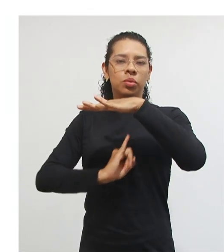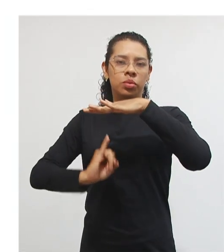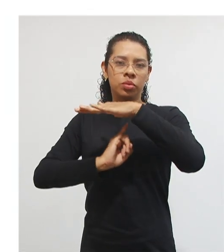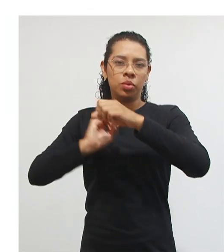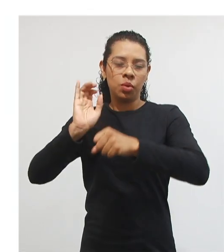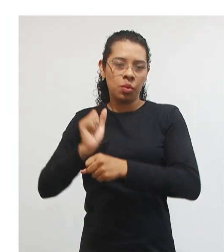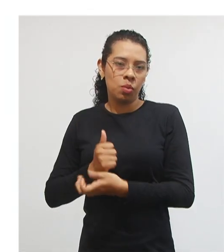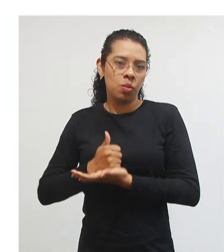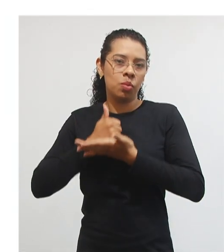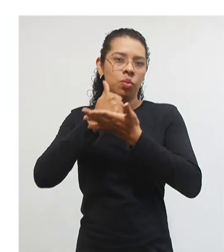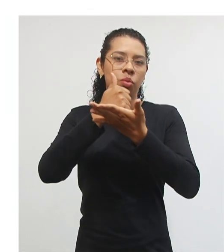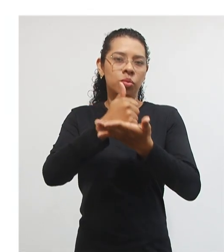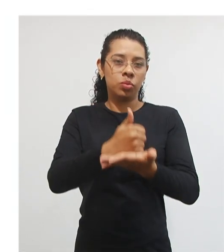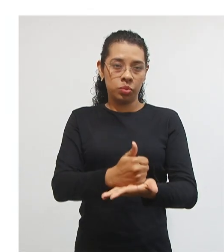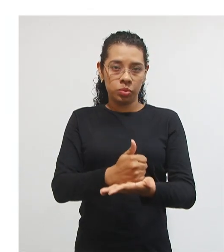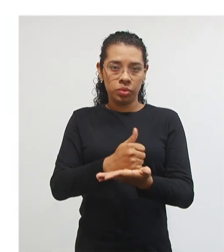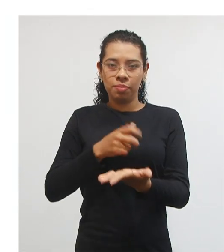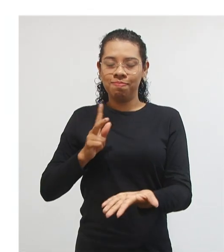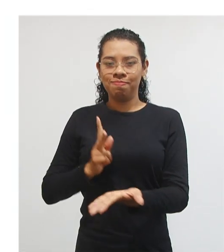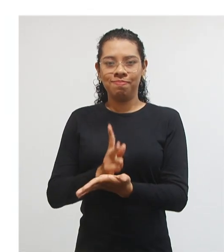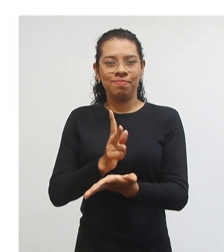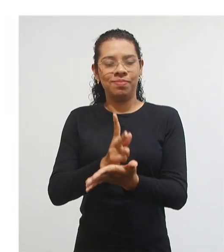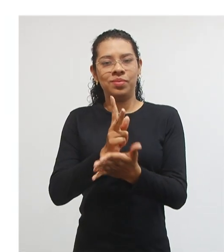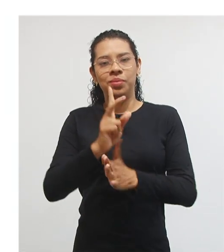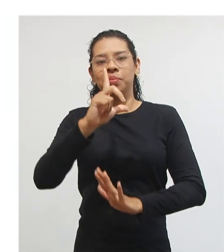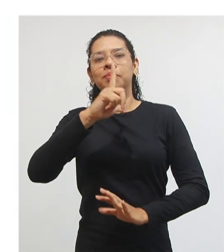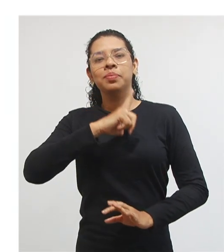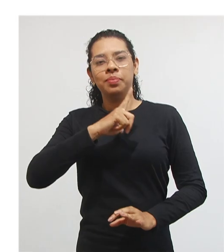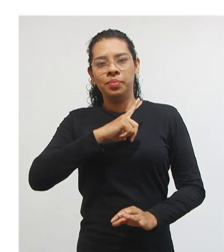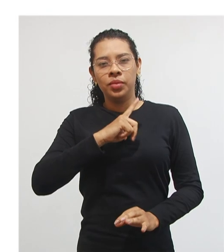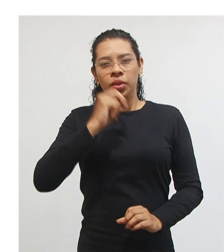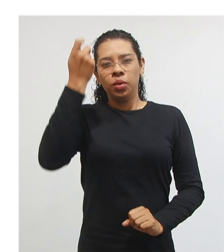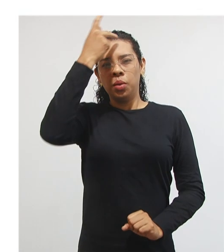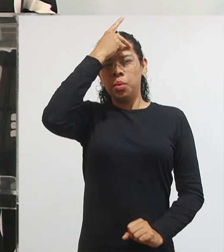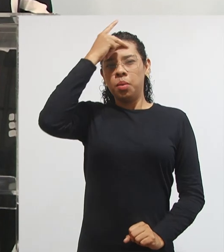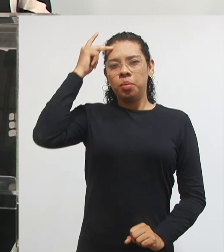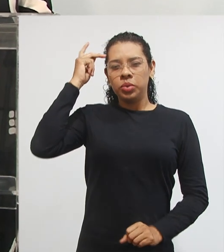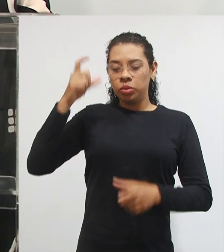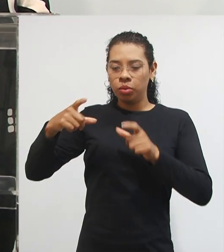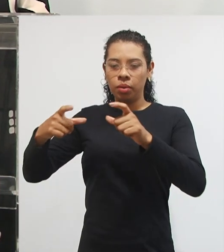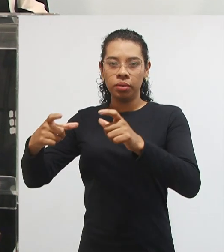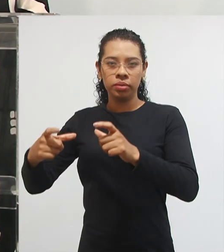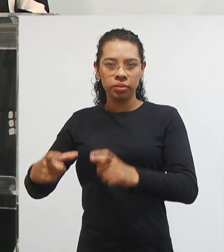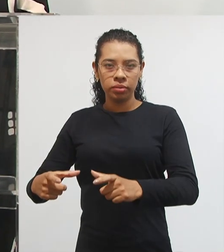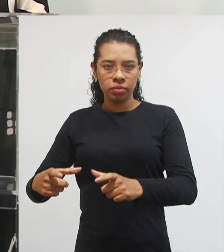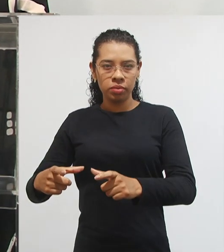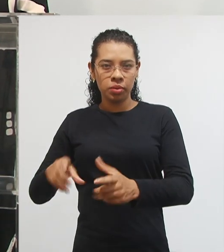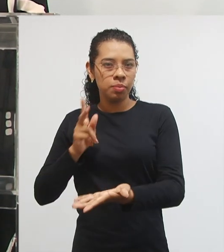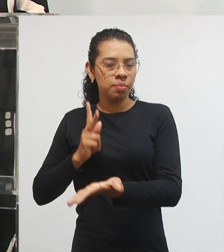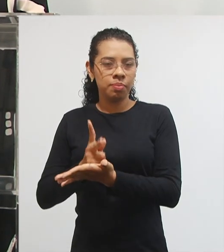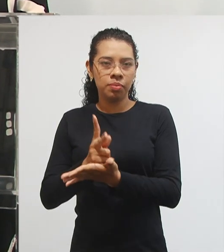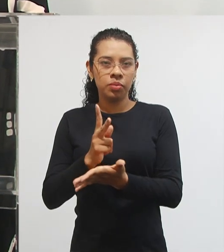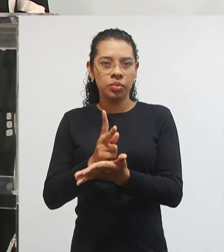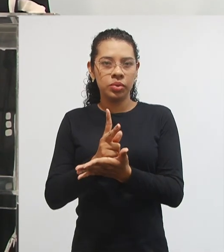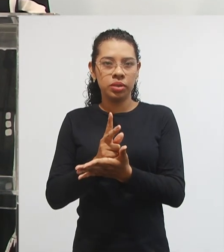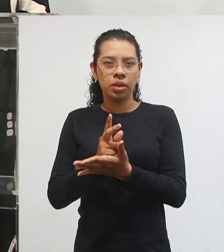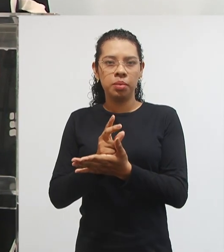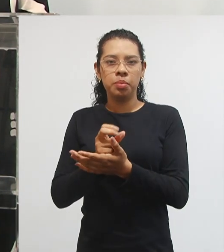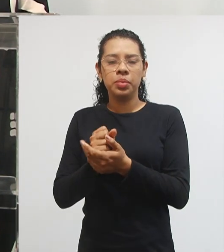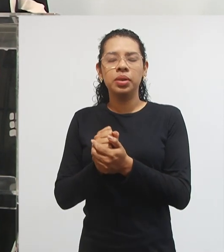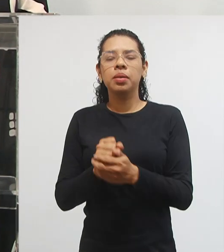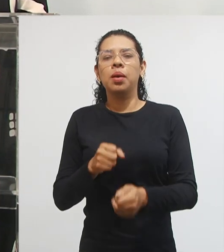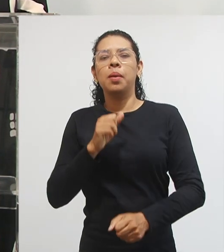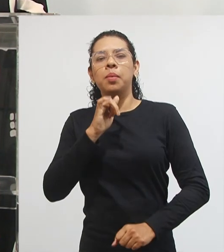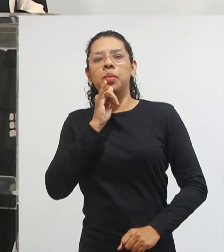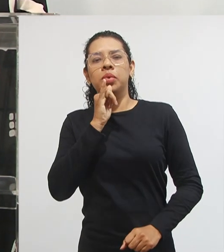de imprensa, né? A assessoria de imprensa é aquele setor dentro da instituição que faz a ligação